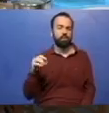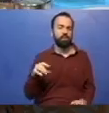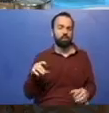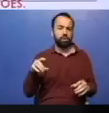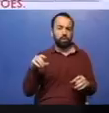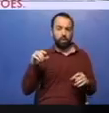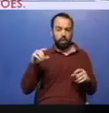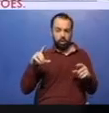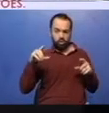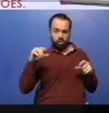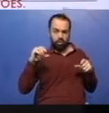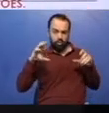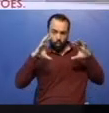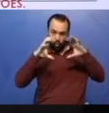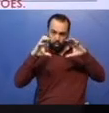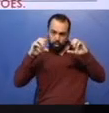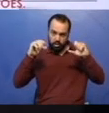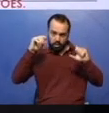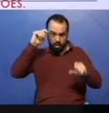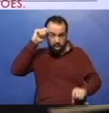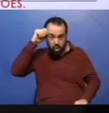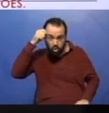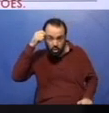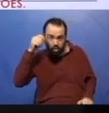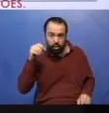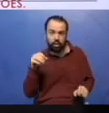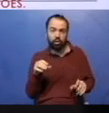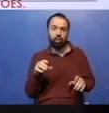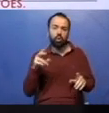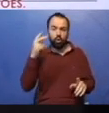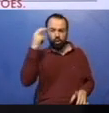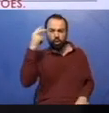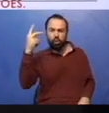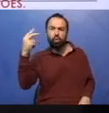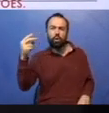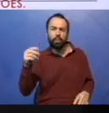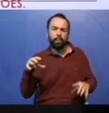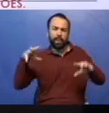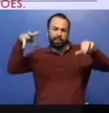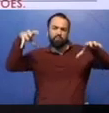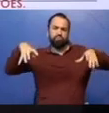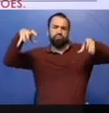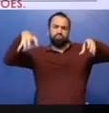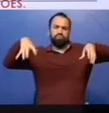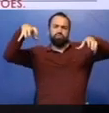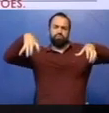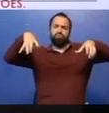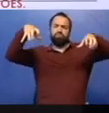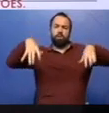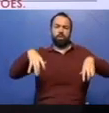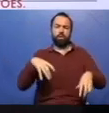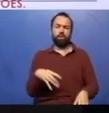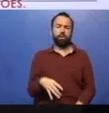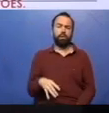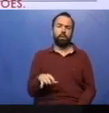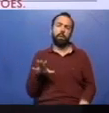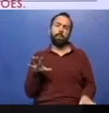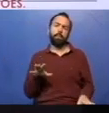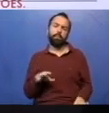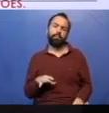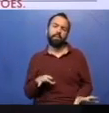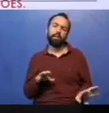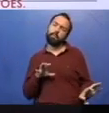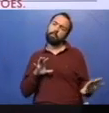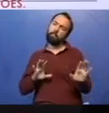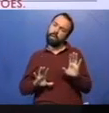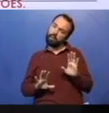tipo cumulonimbus, costumam sim anunciar tempestades com raios e trovões. Mas quem já nunca olhou